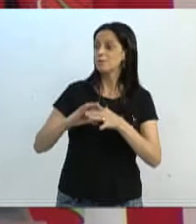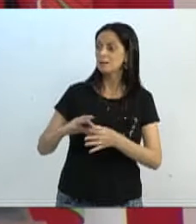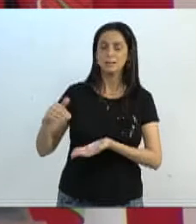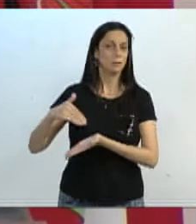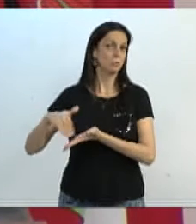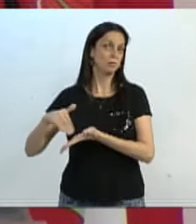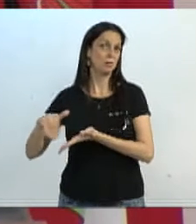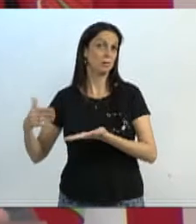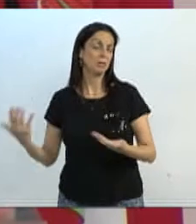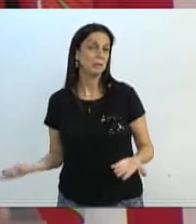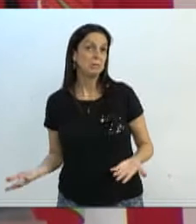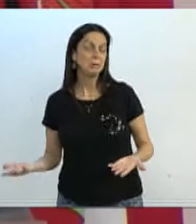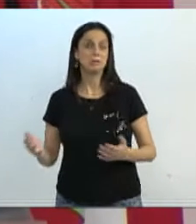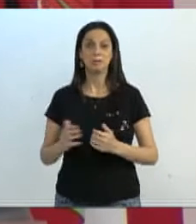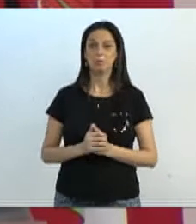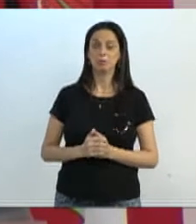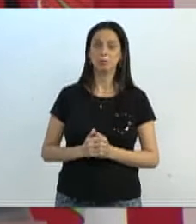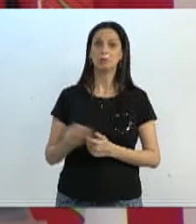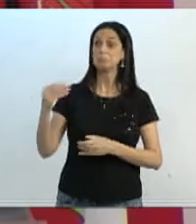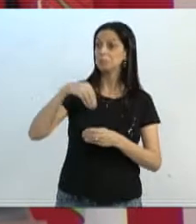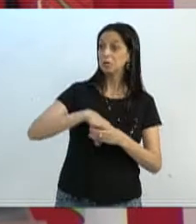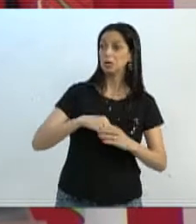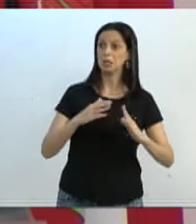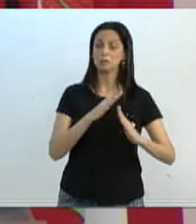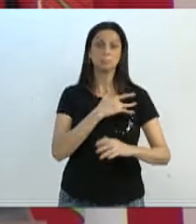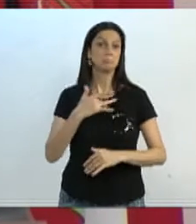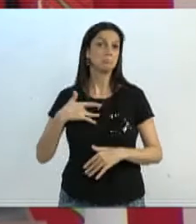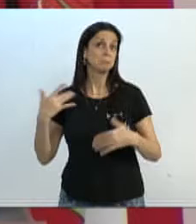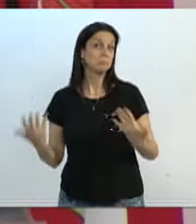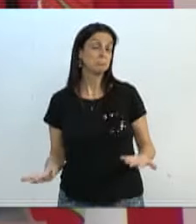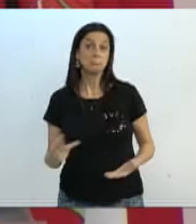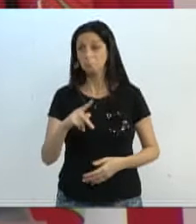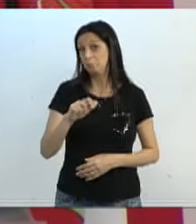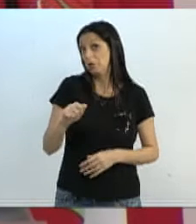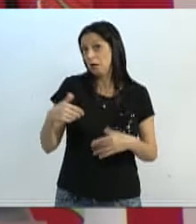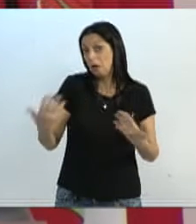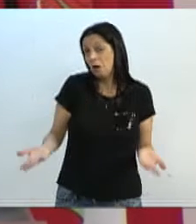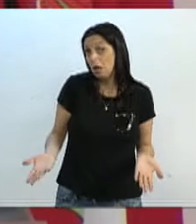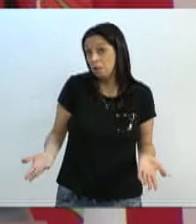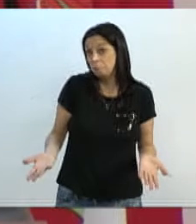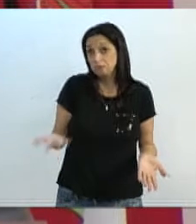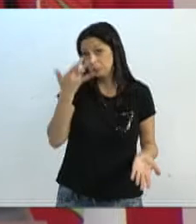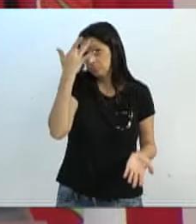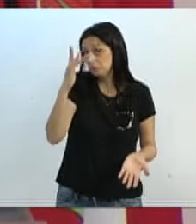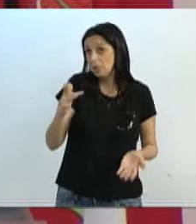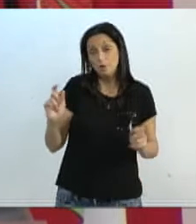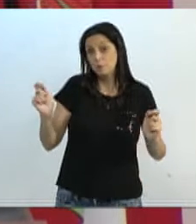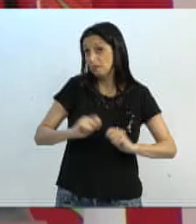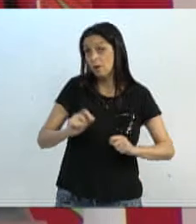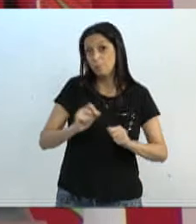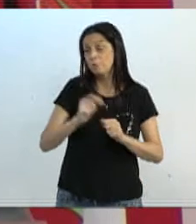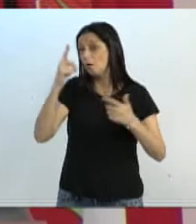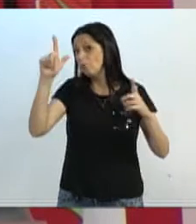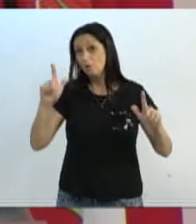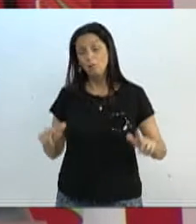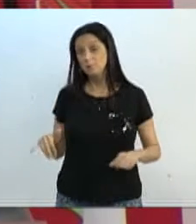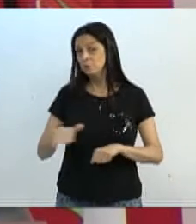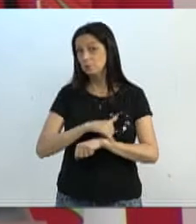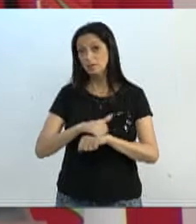secretarias, né? Posto de atendimento, um PA, por que não? Então, dá para a gente buscar o SESI,